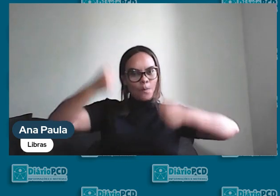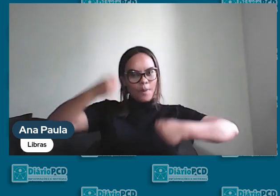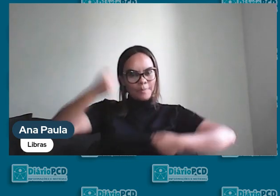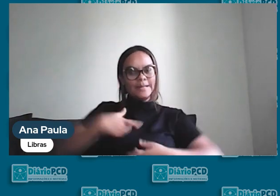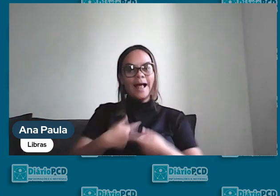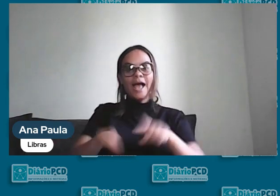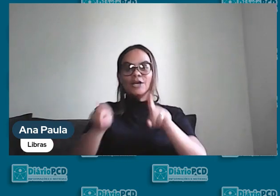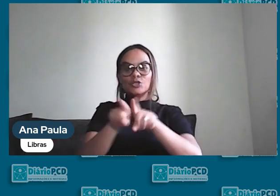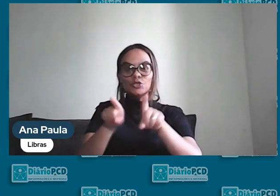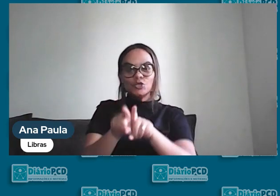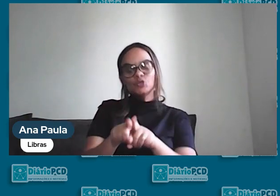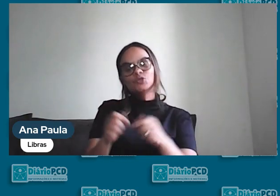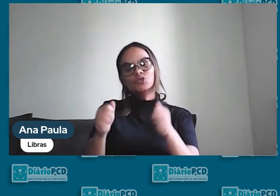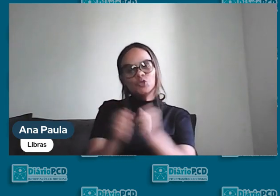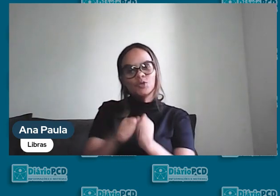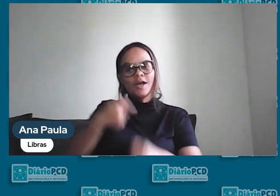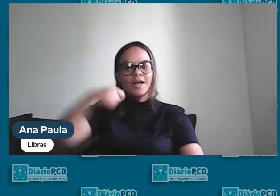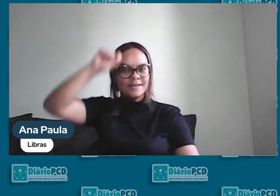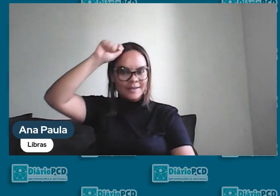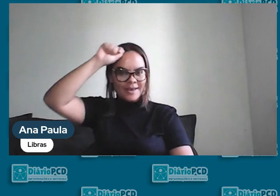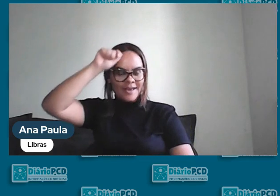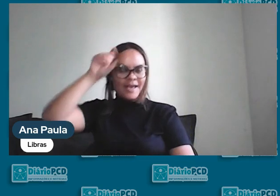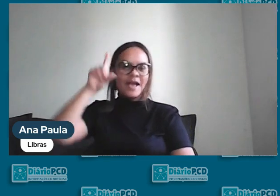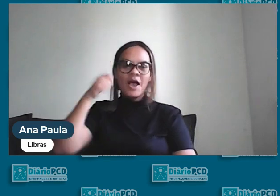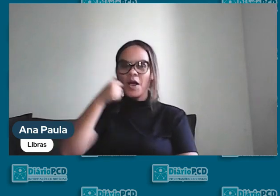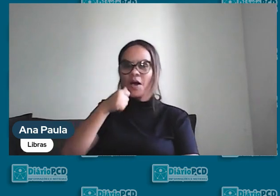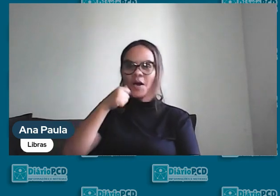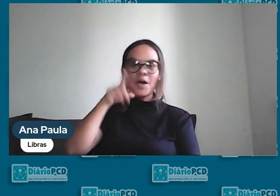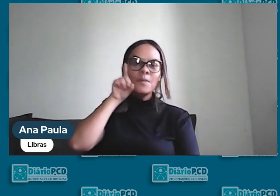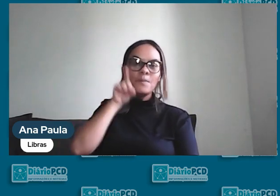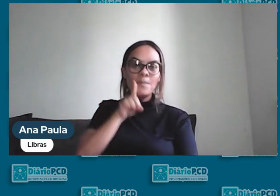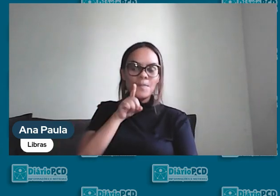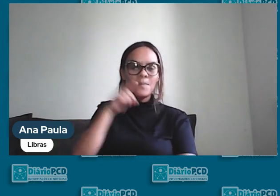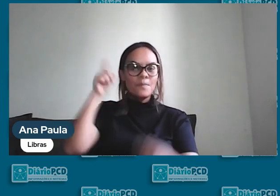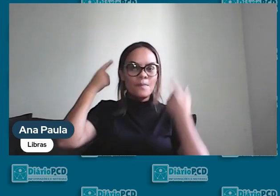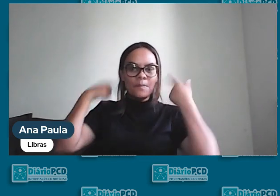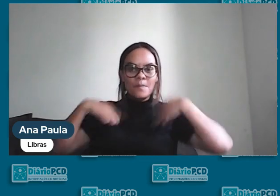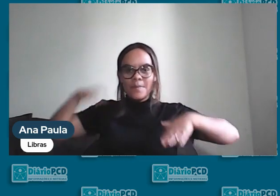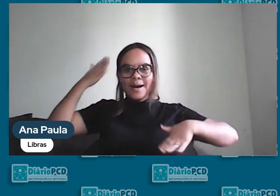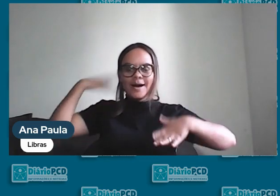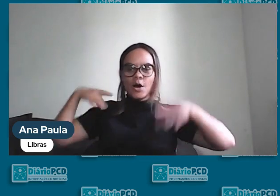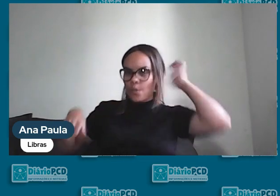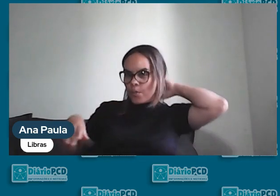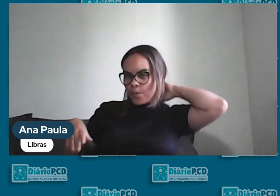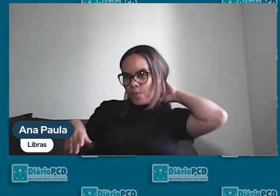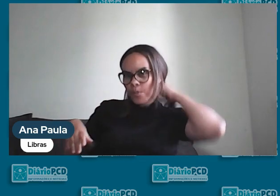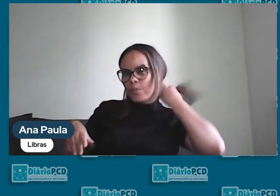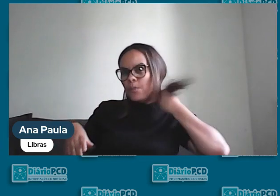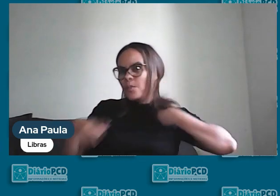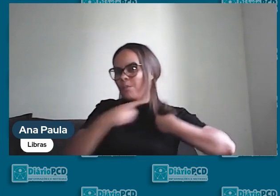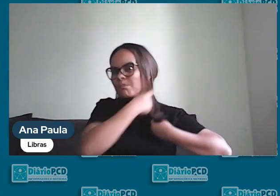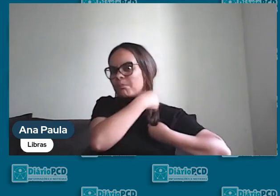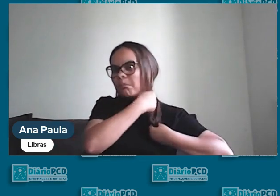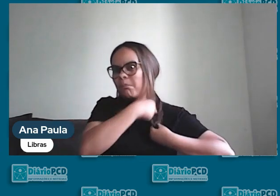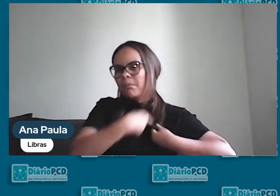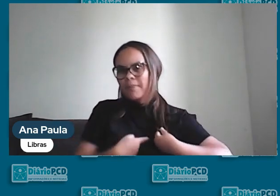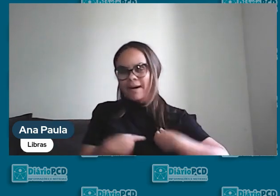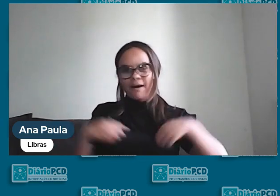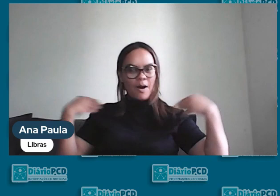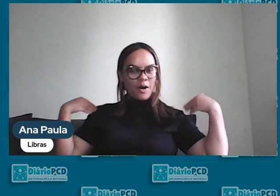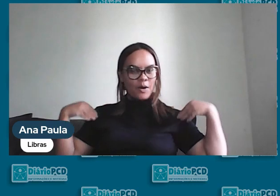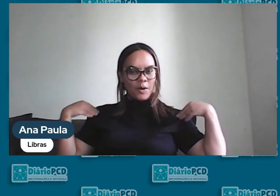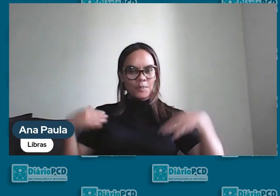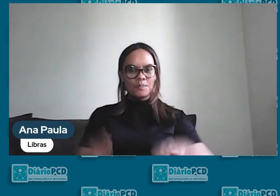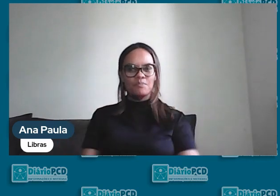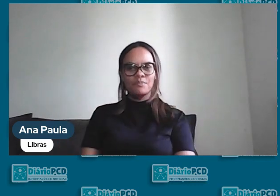Paula Navarrete Zíngaro. Ana Paula é uma mulher de pele clara, cabelo liso, amarrado, bem atrás, na altura da